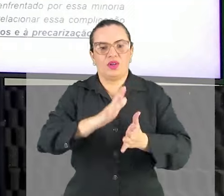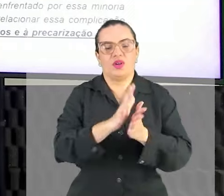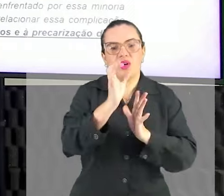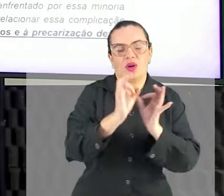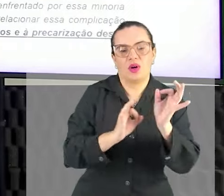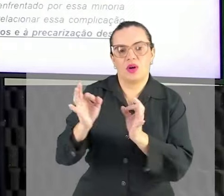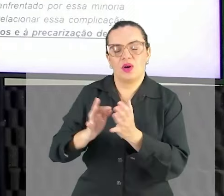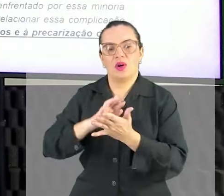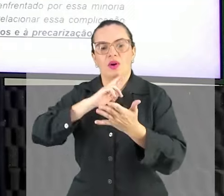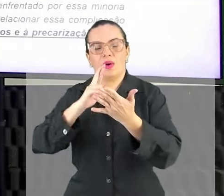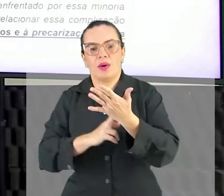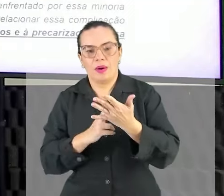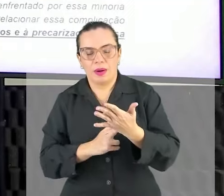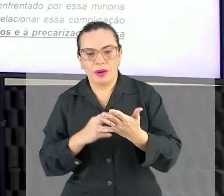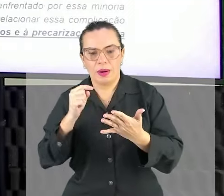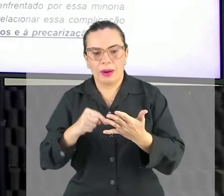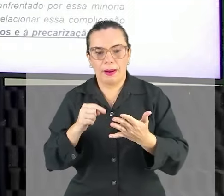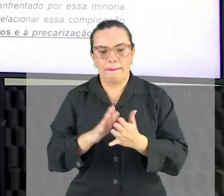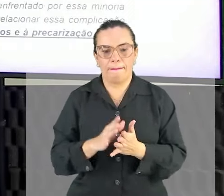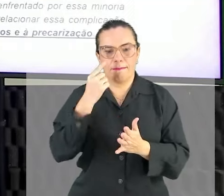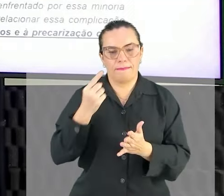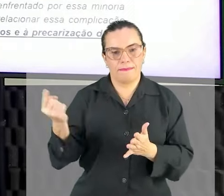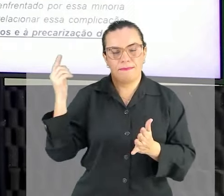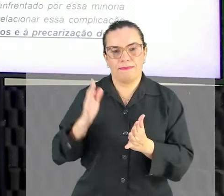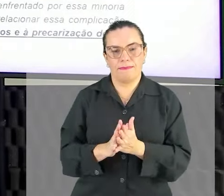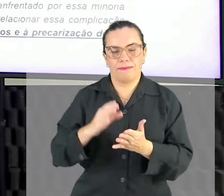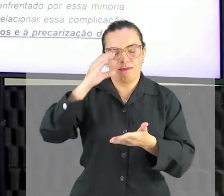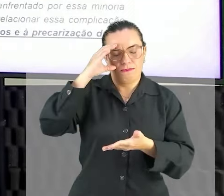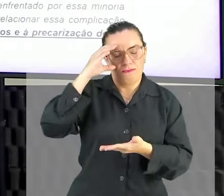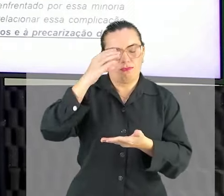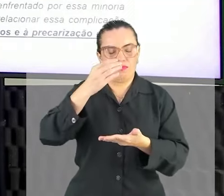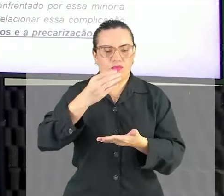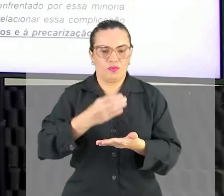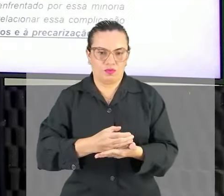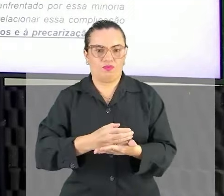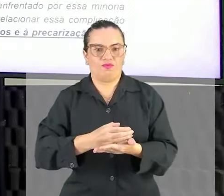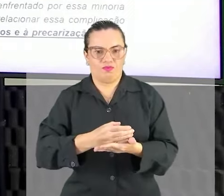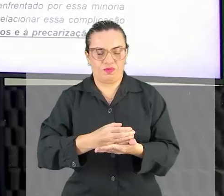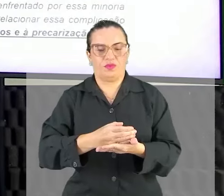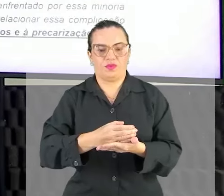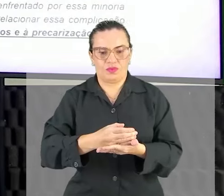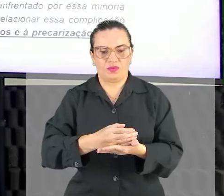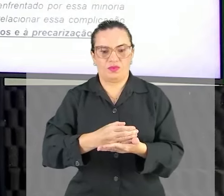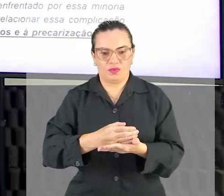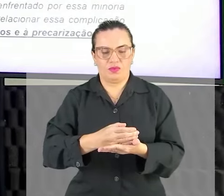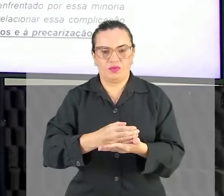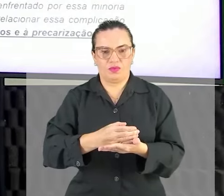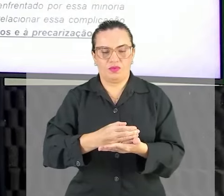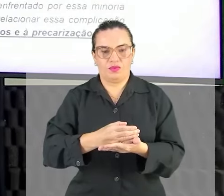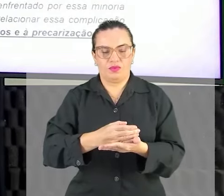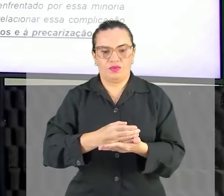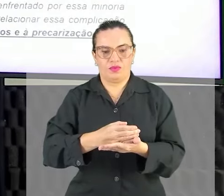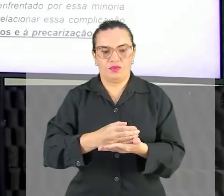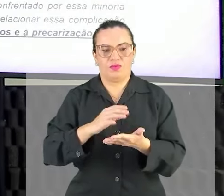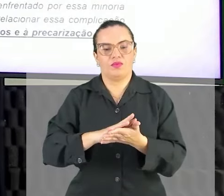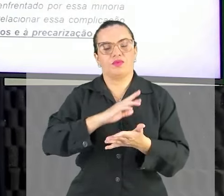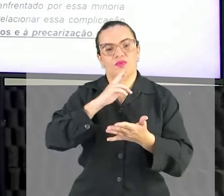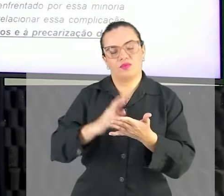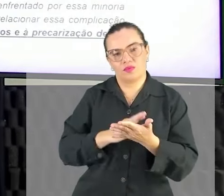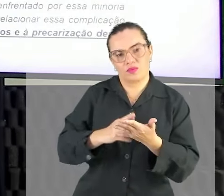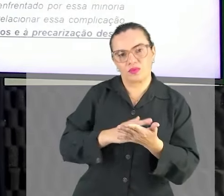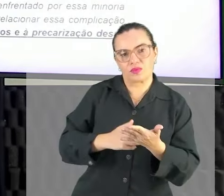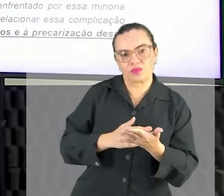a sua redação e ele culmina aqui para uma tese, né? Culmina aqui para uma